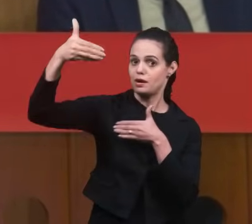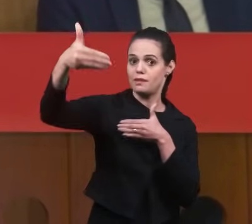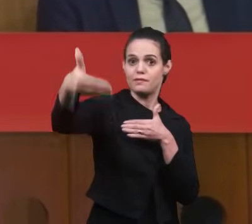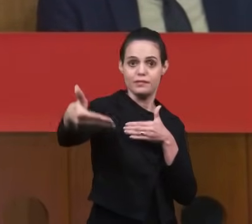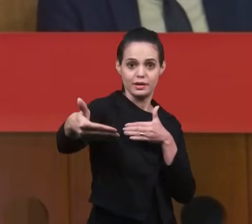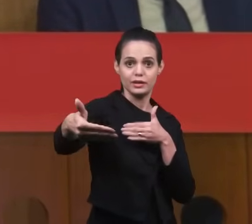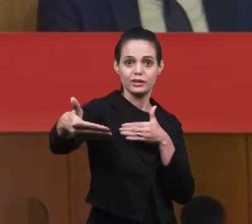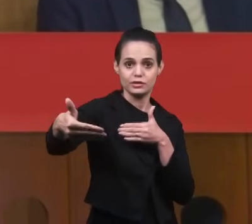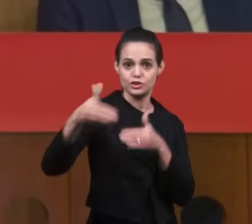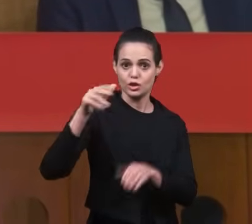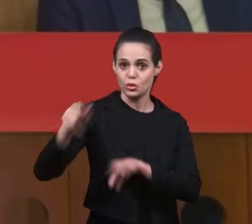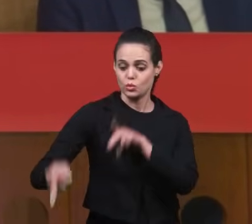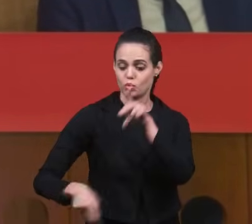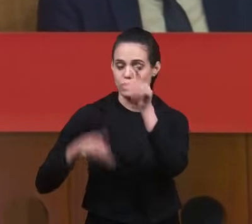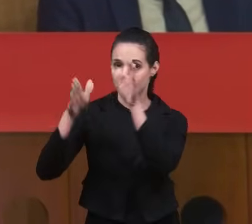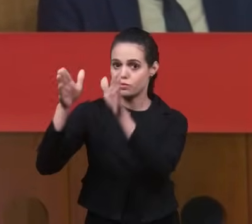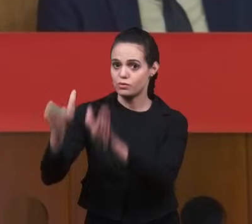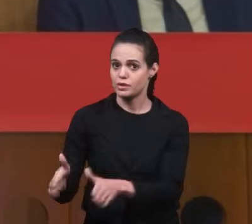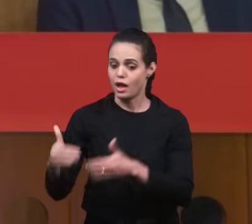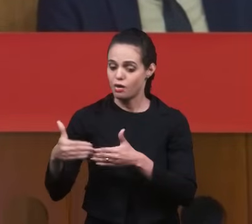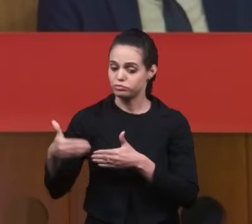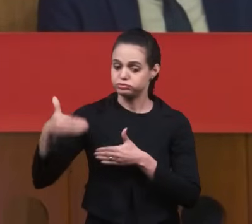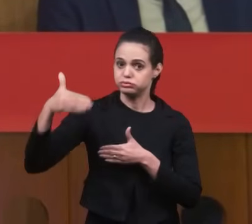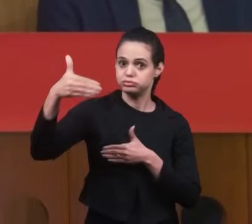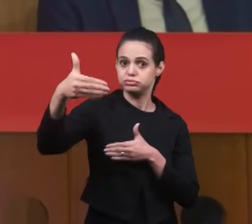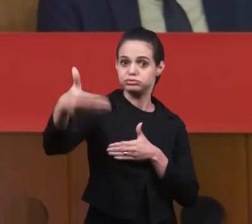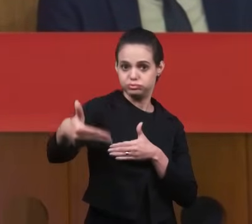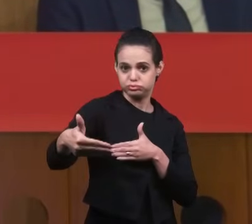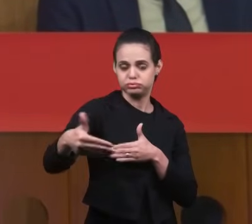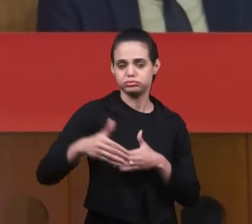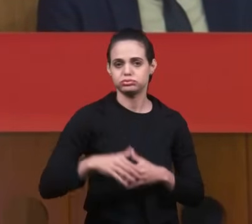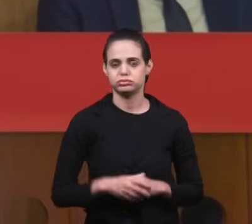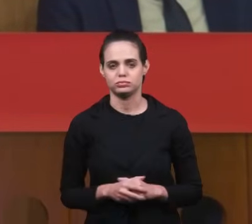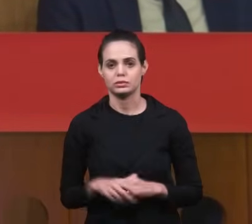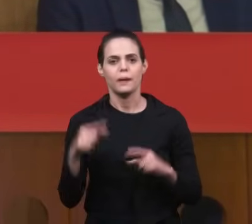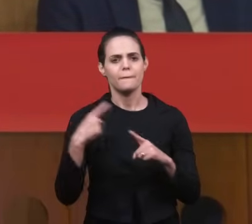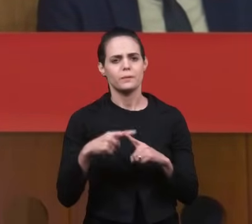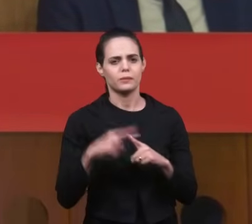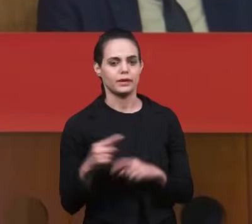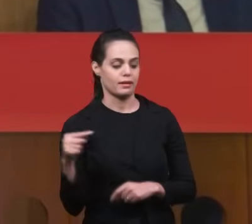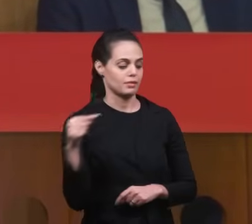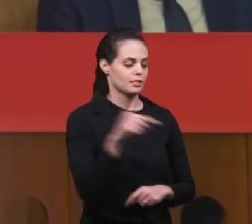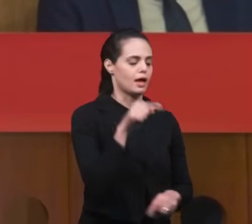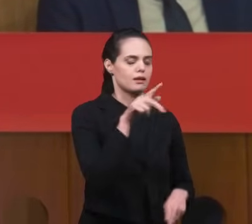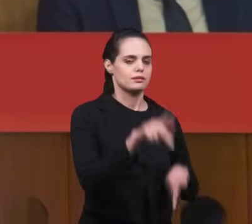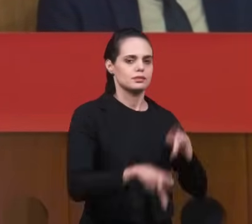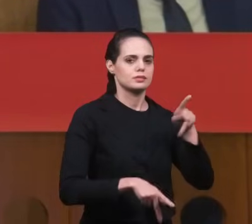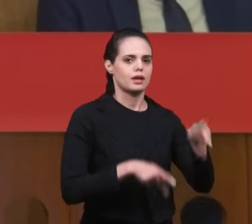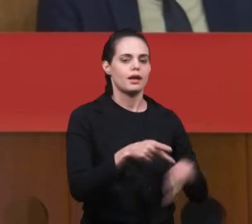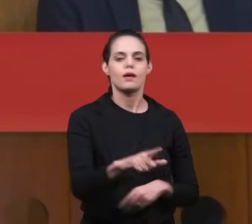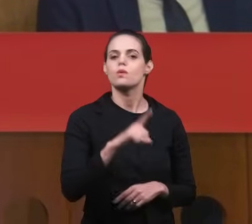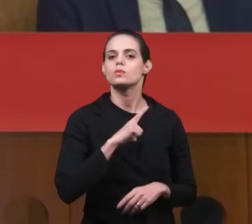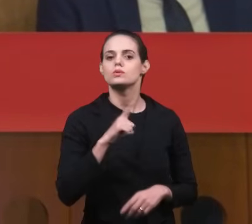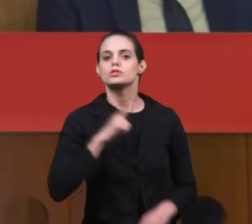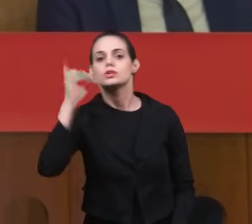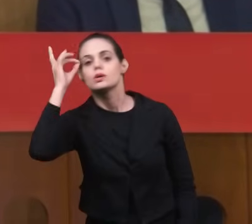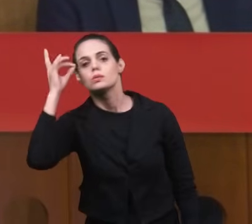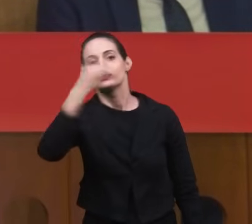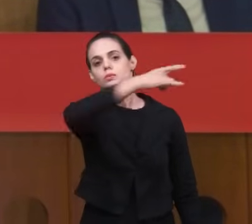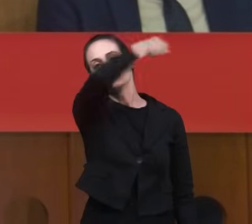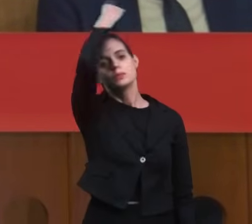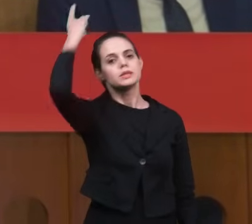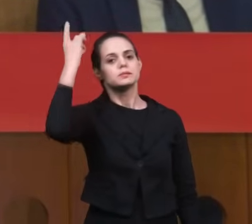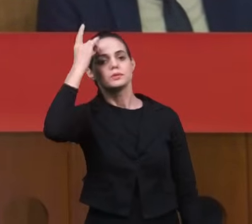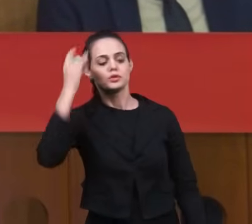Porque o espírito de profecia agiu dentro de Israel, mas não funcionava. Então, o Espírito do